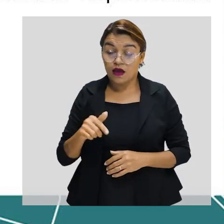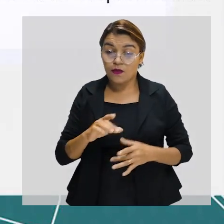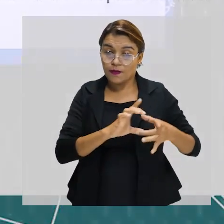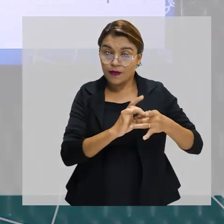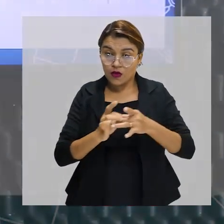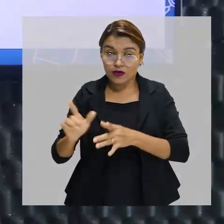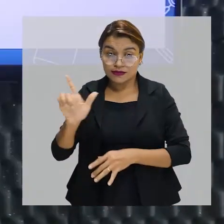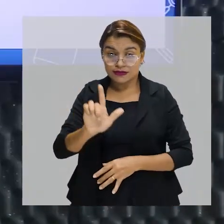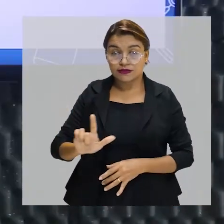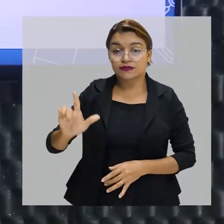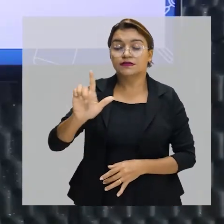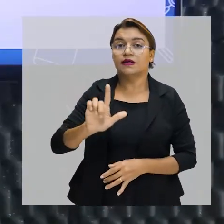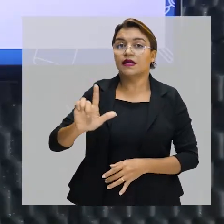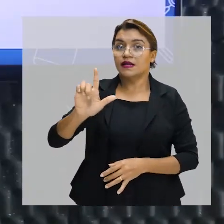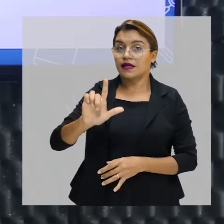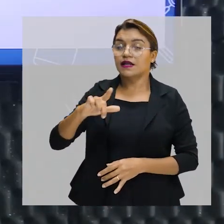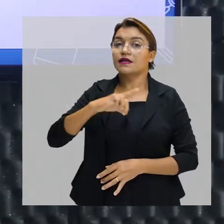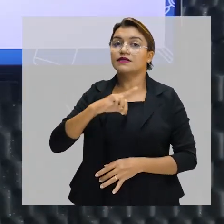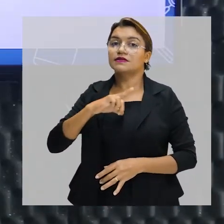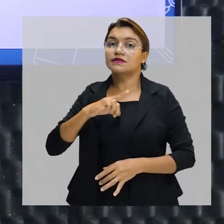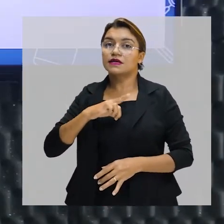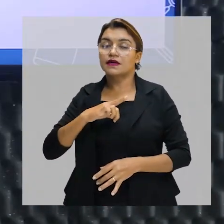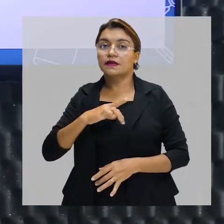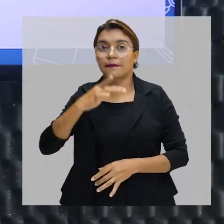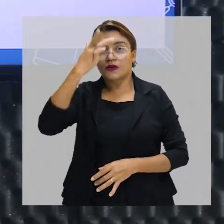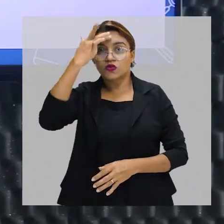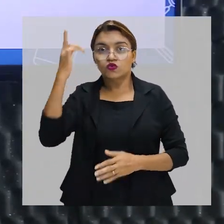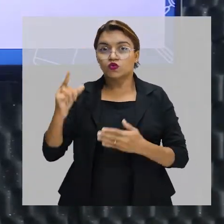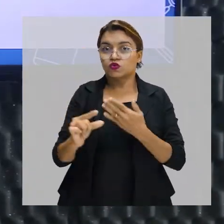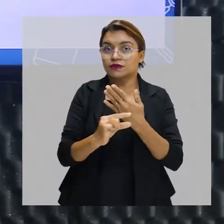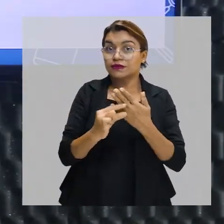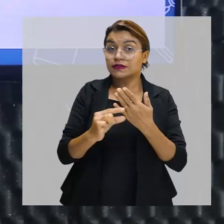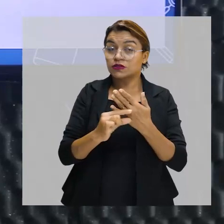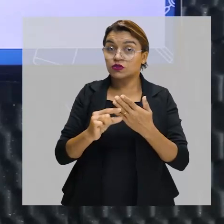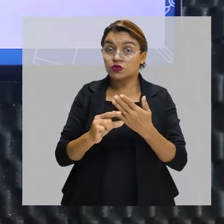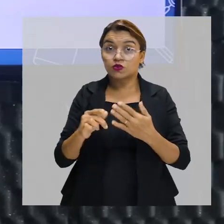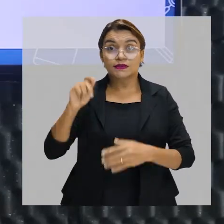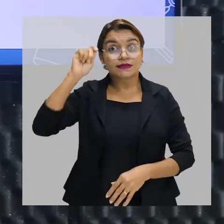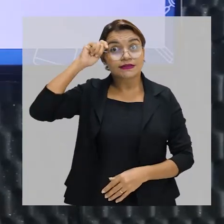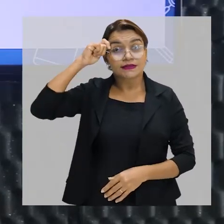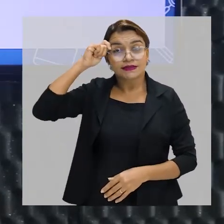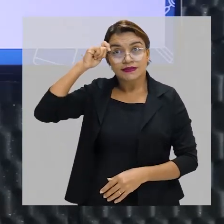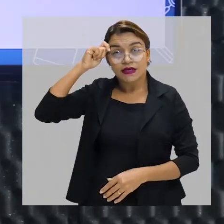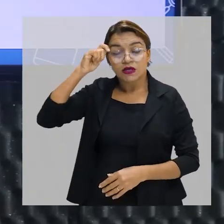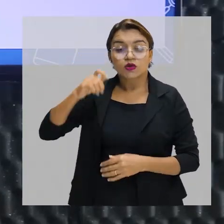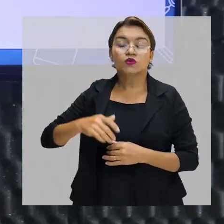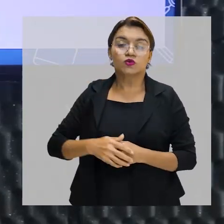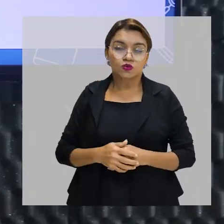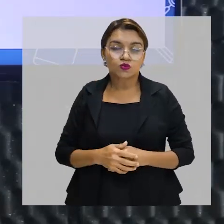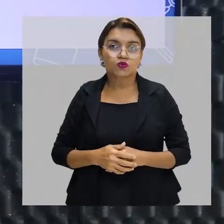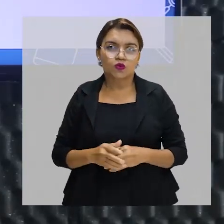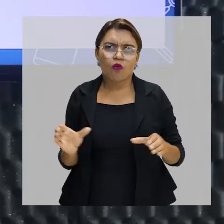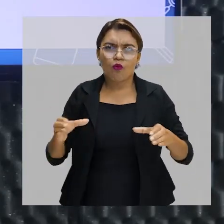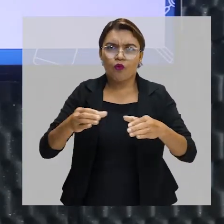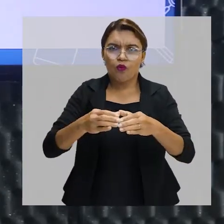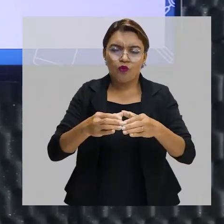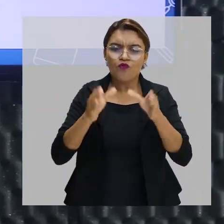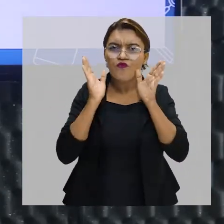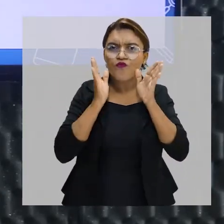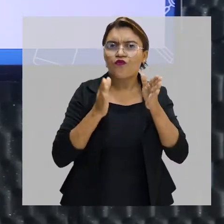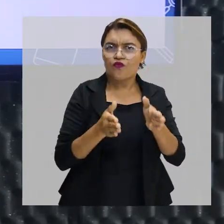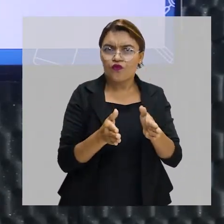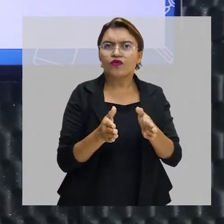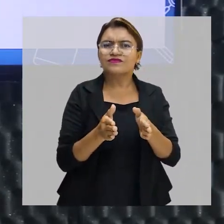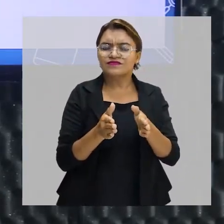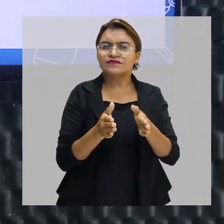que apregou escritores negros, né, que ajuntou, que concentrou